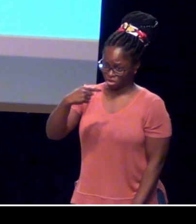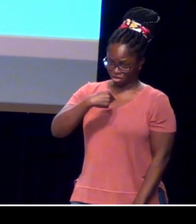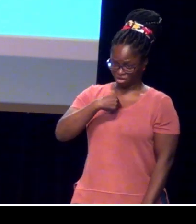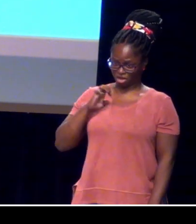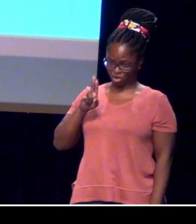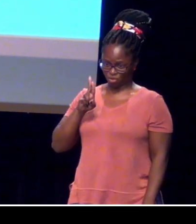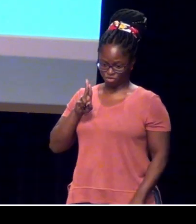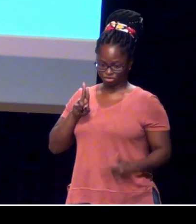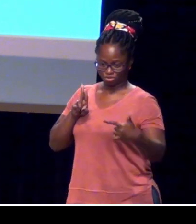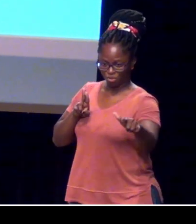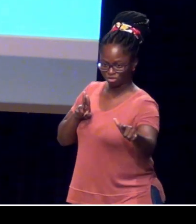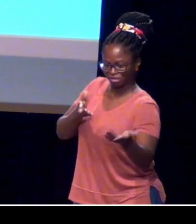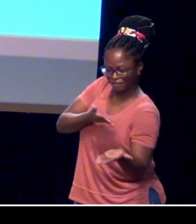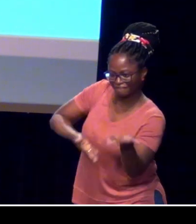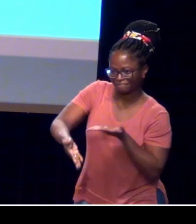e outro.